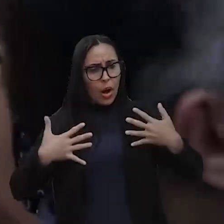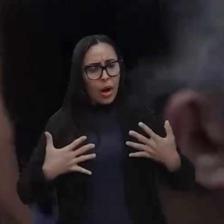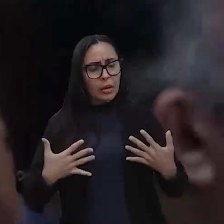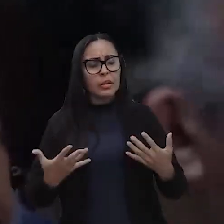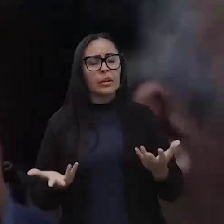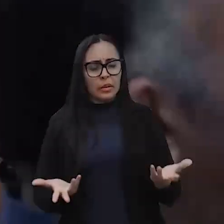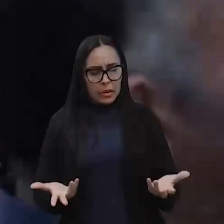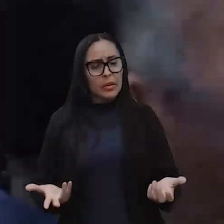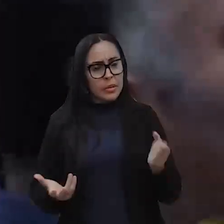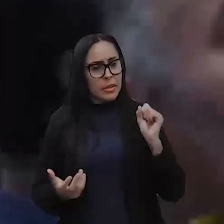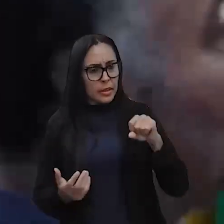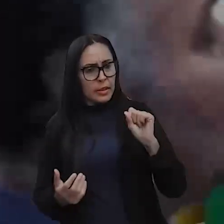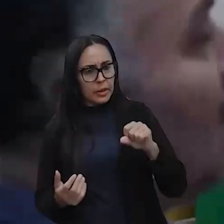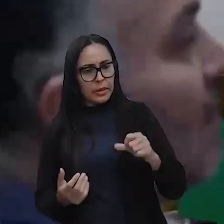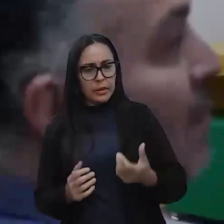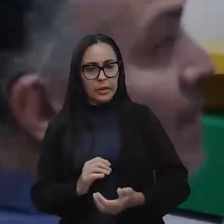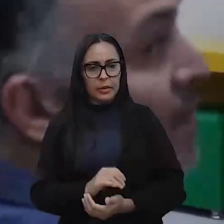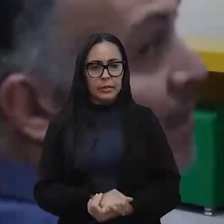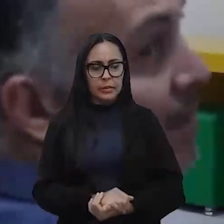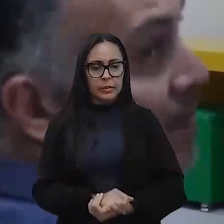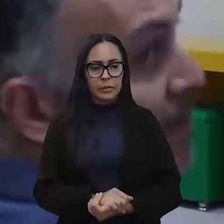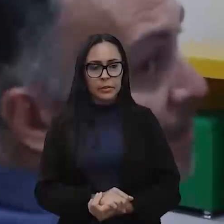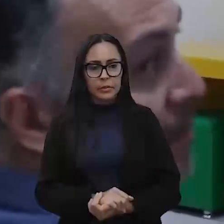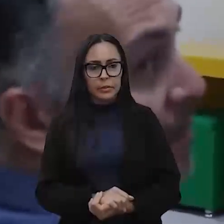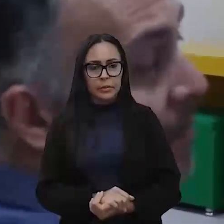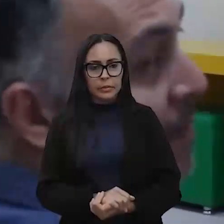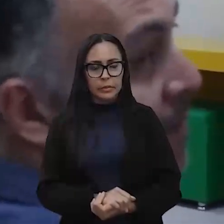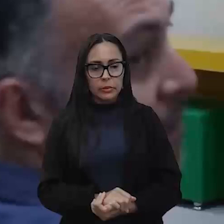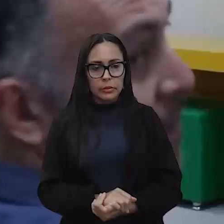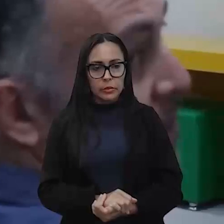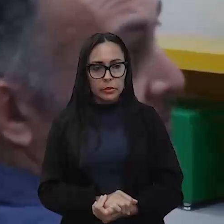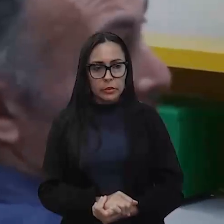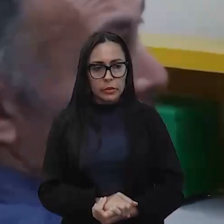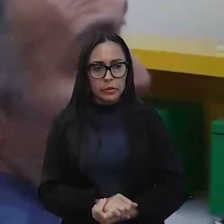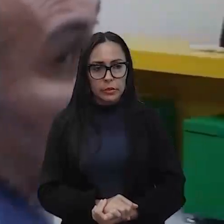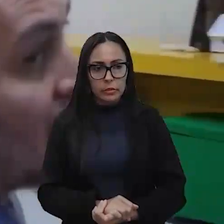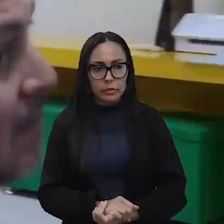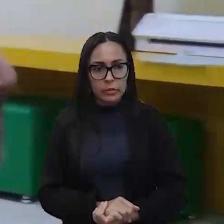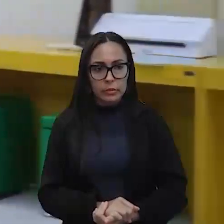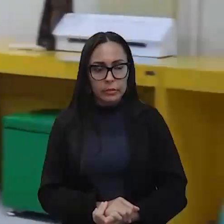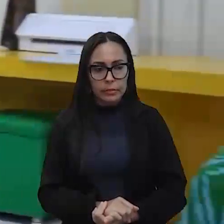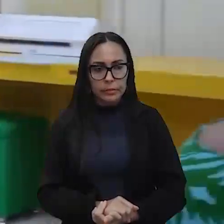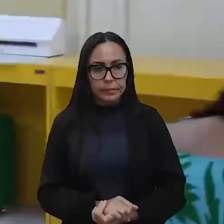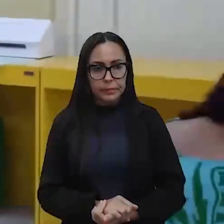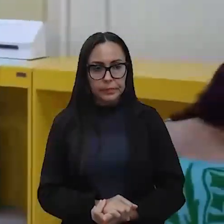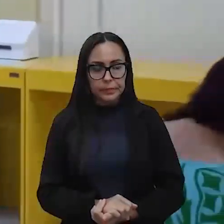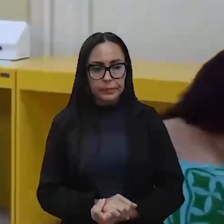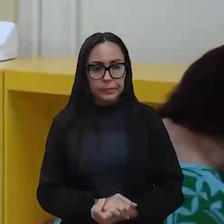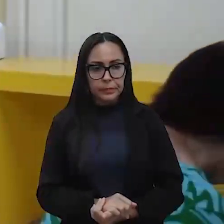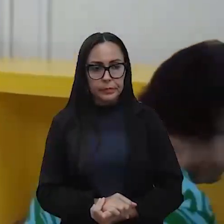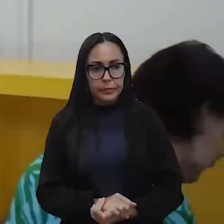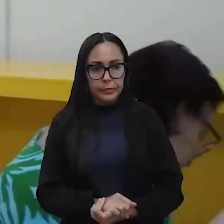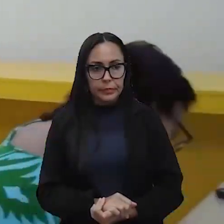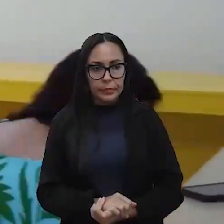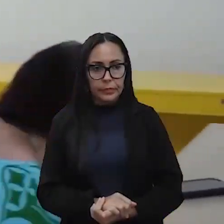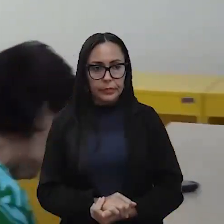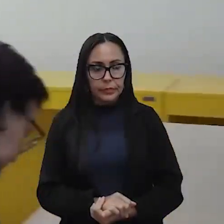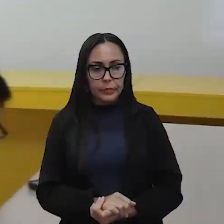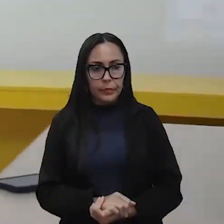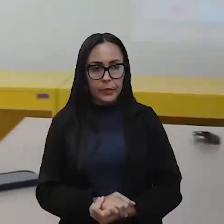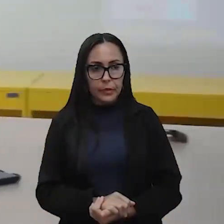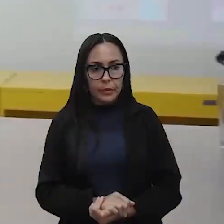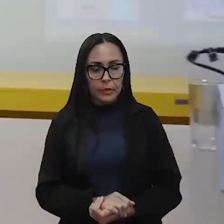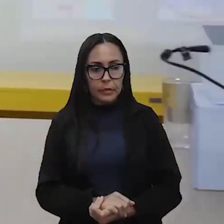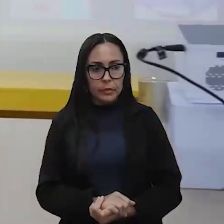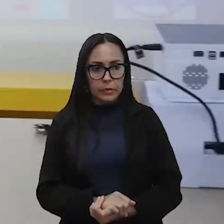forma. E aí uma vez eu procurei o médico, porque de vez em quando parecia uma queimadinha na parede. Aí eu